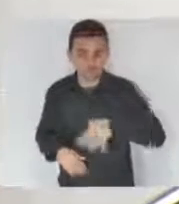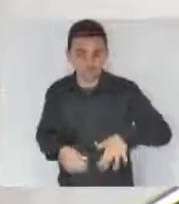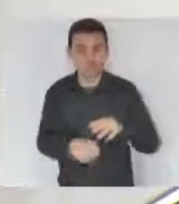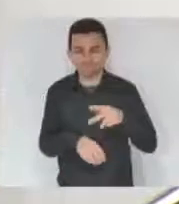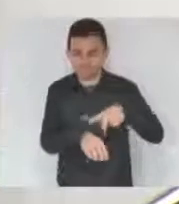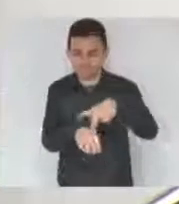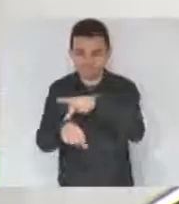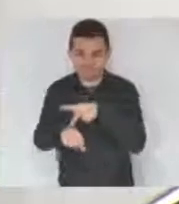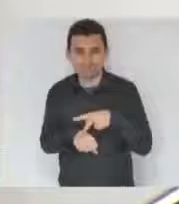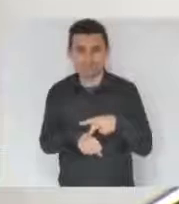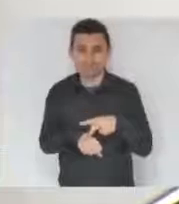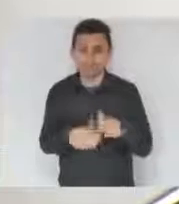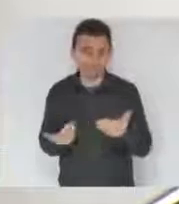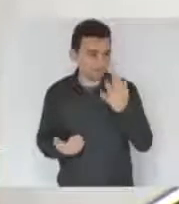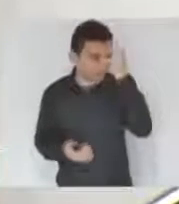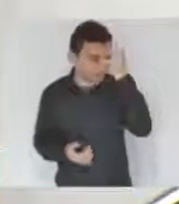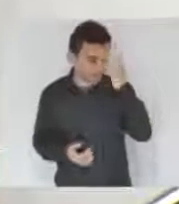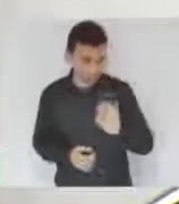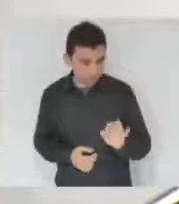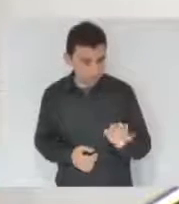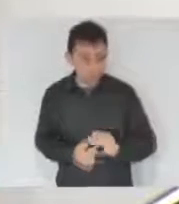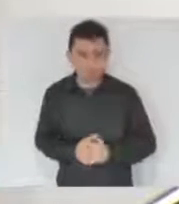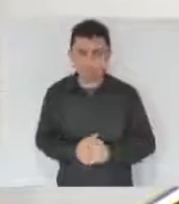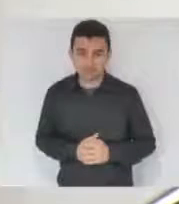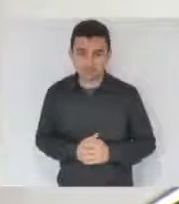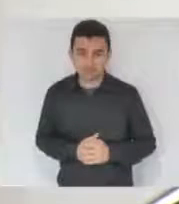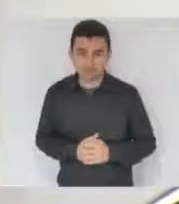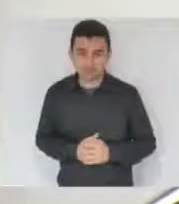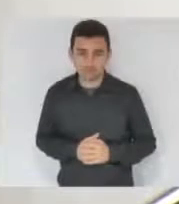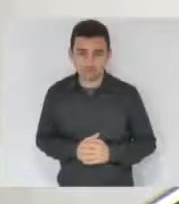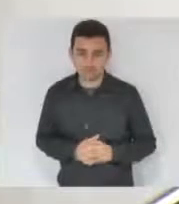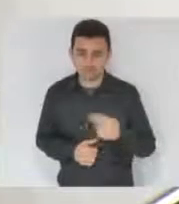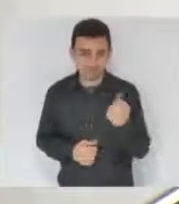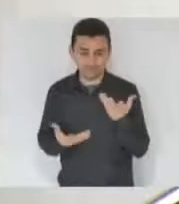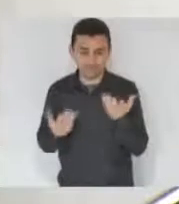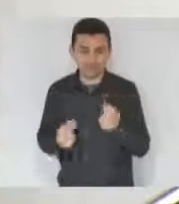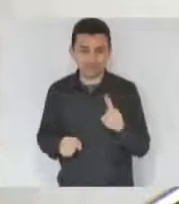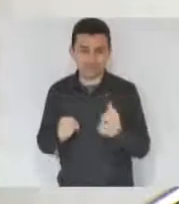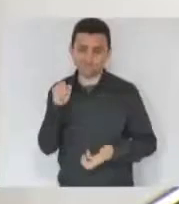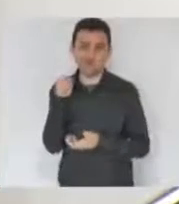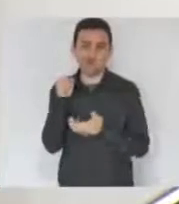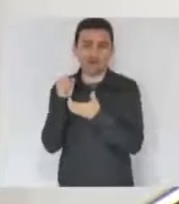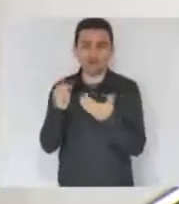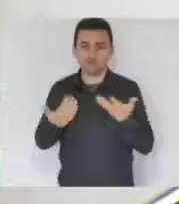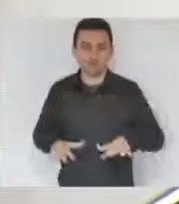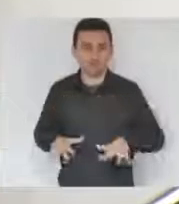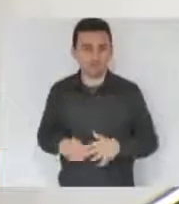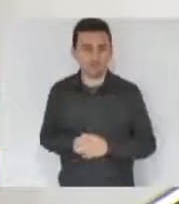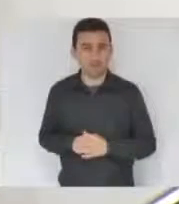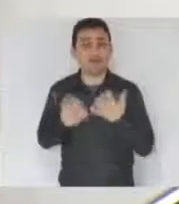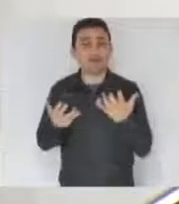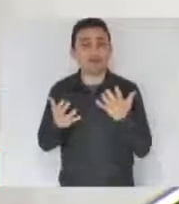países. Ora, deputado Ismael, nós não somos a favor da burocracia, pelo contrário, nós